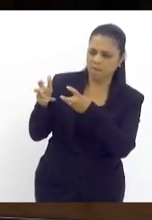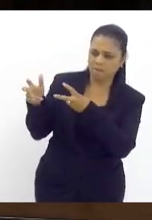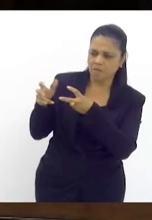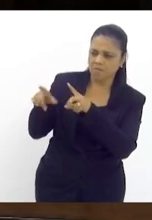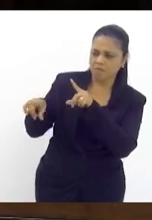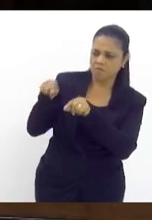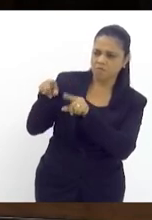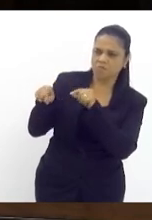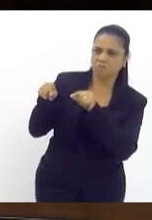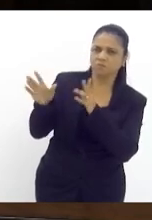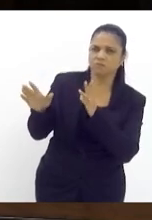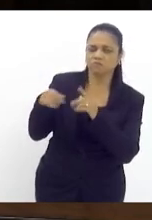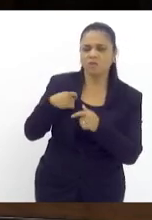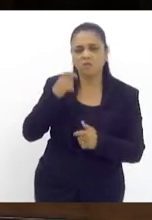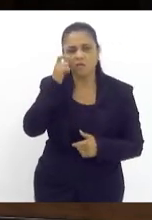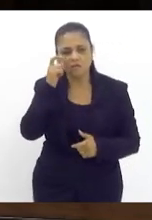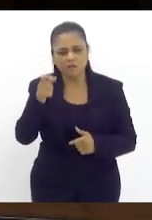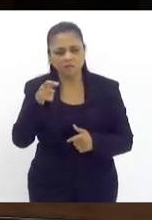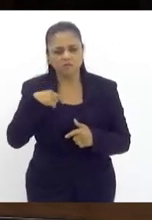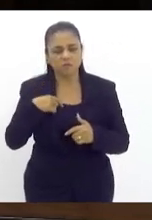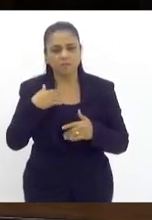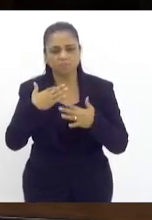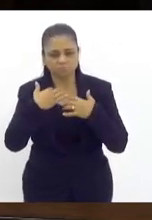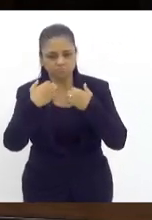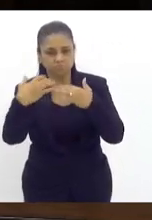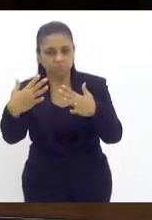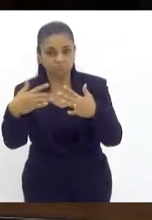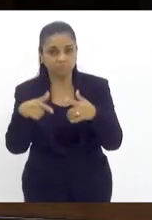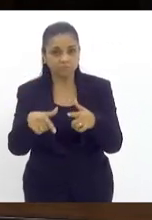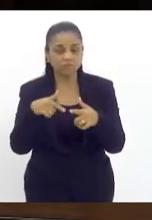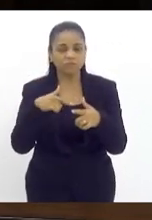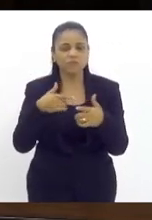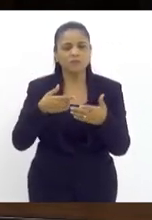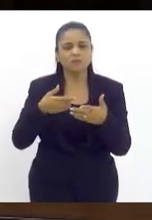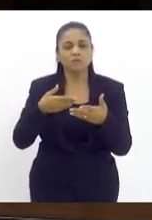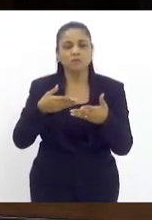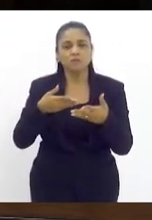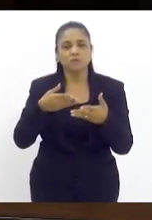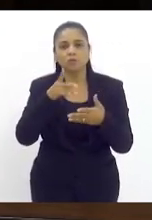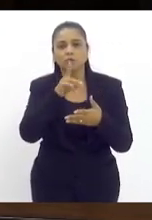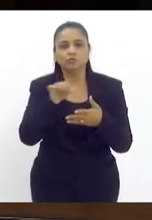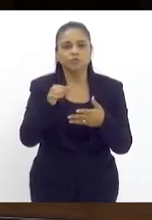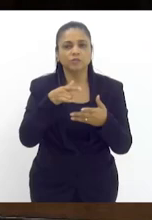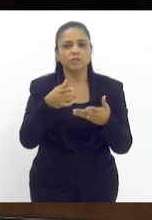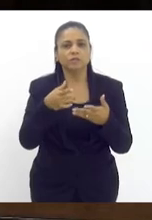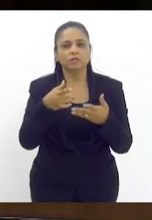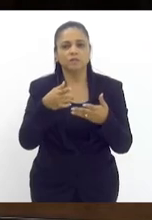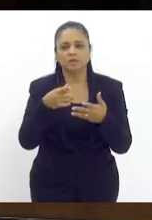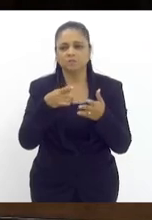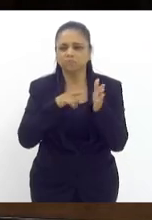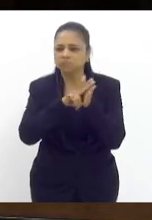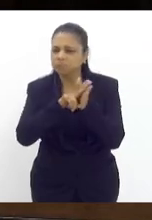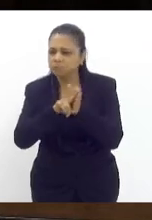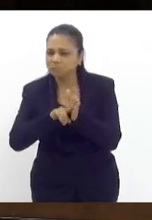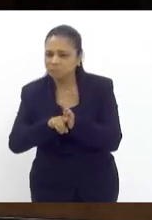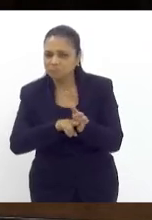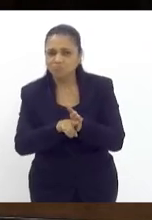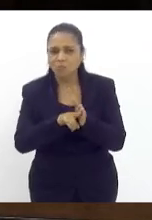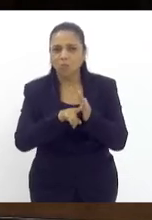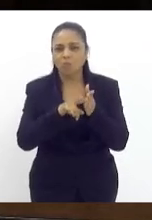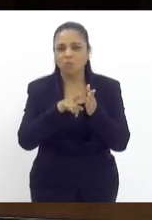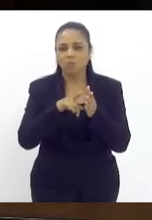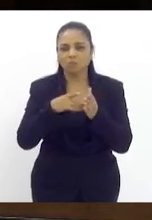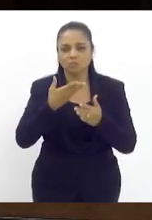achava interessante. Quando a gente levantava uma consulta pública, por exemplo, para fazer o dia do nascituro, né? Consulta pública. O Brasil é pró-vida,